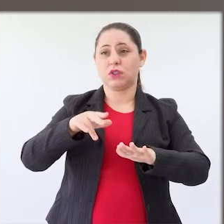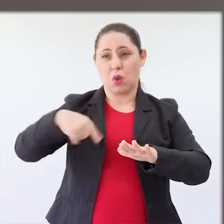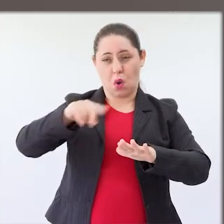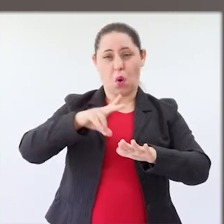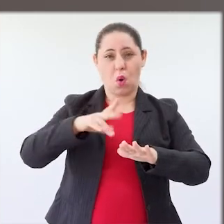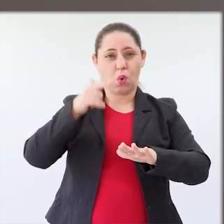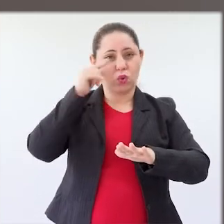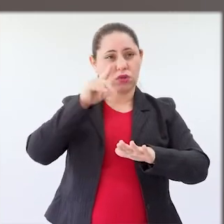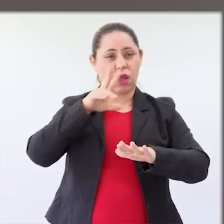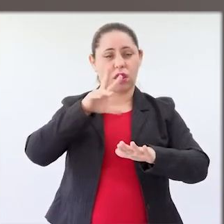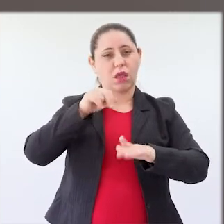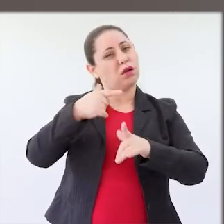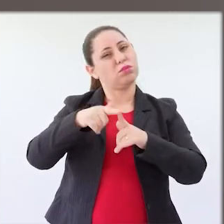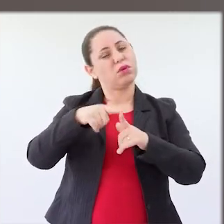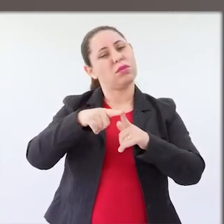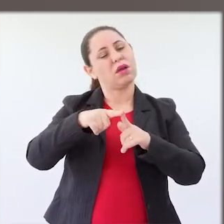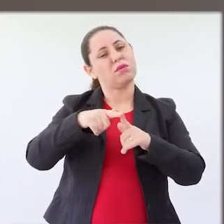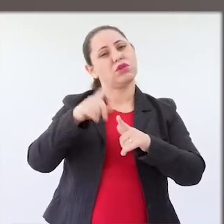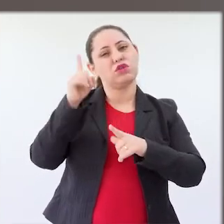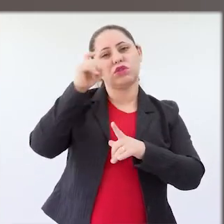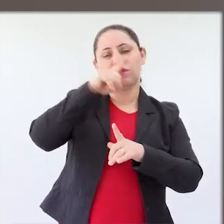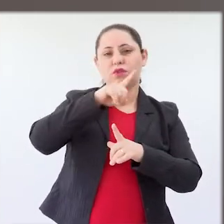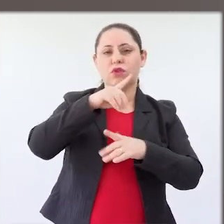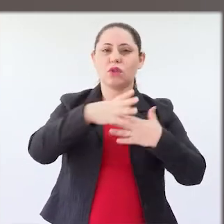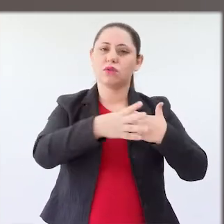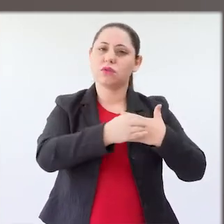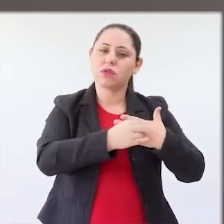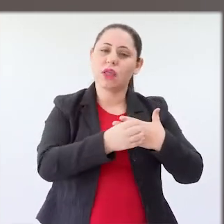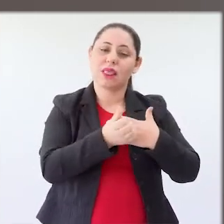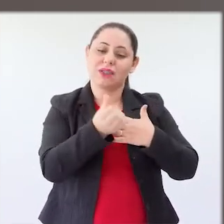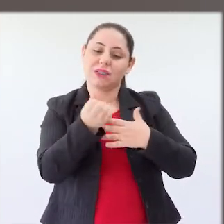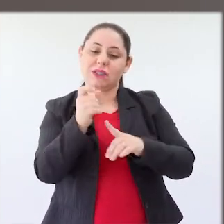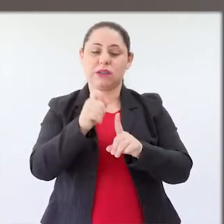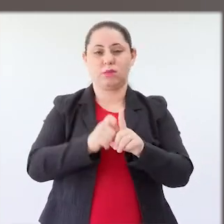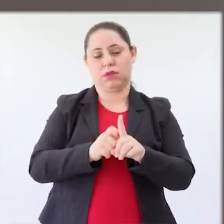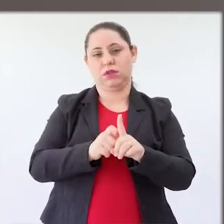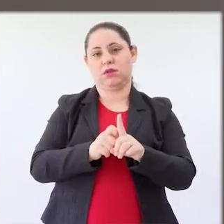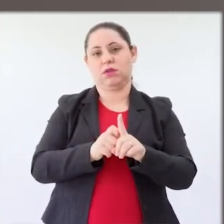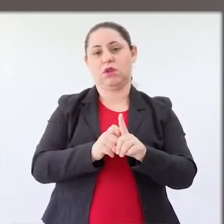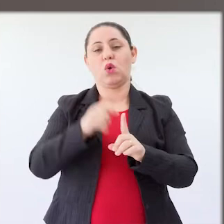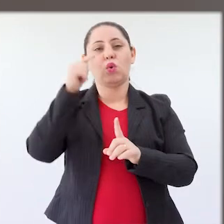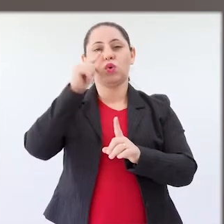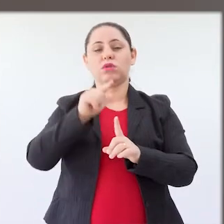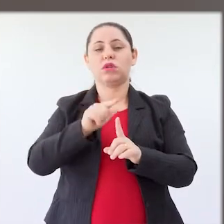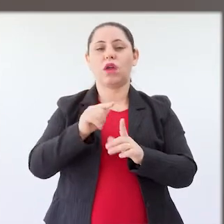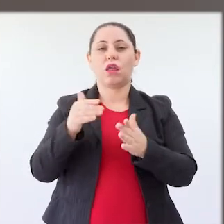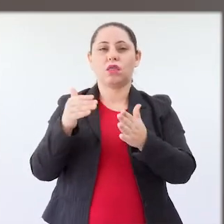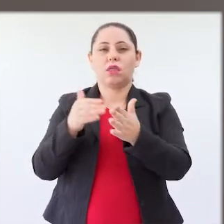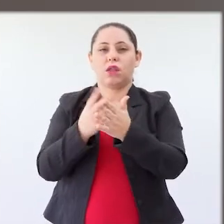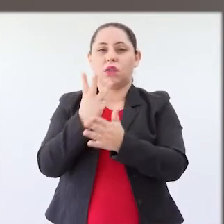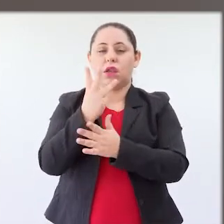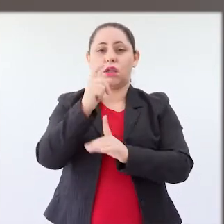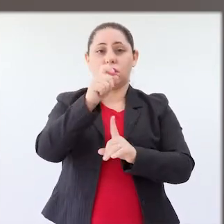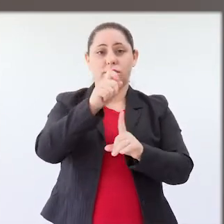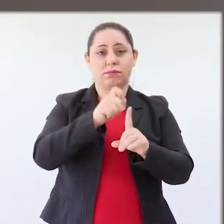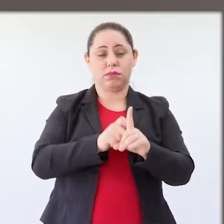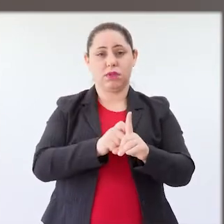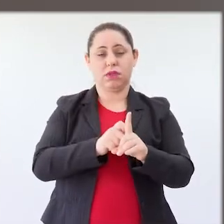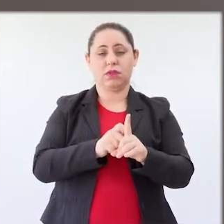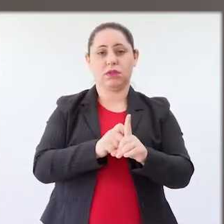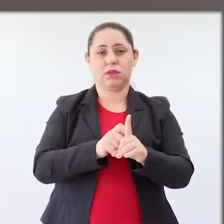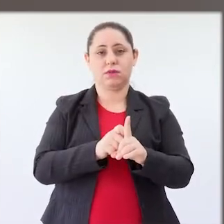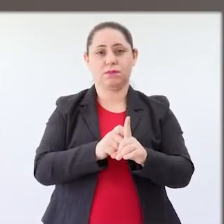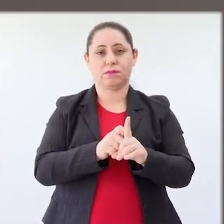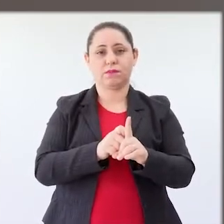vezes nem todas conseguem, por alguma dificuldade, realizar esse aleitamento até os 6 meses. Se ela conseguiu ficar até os